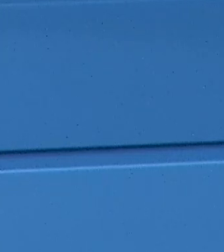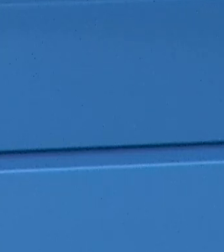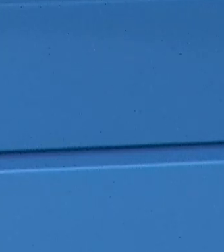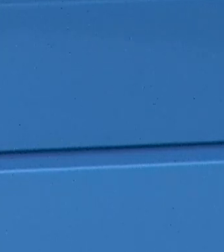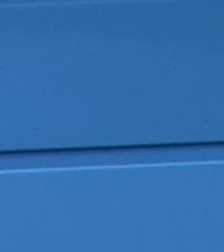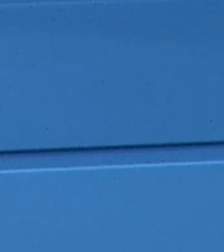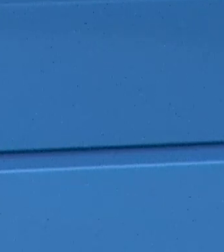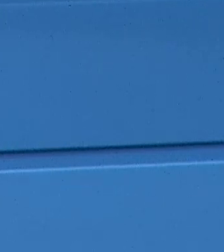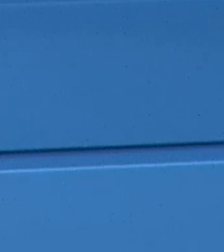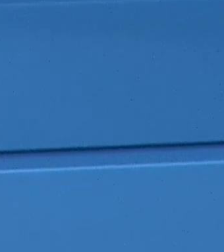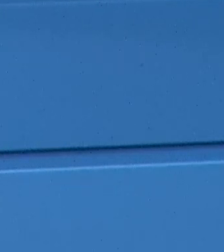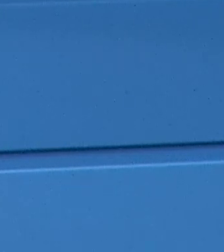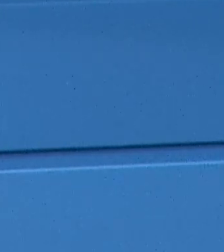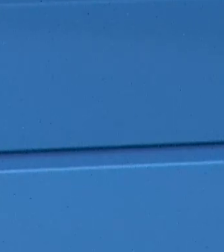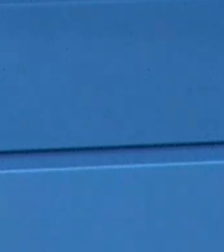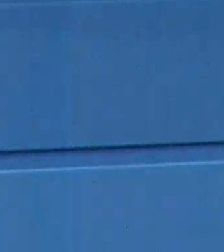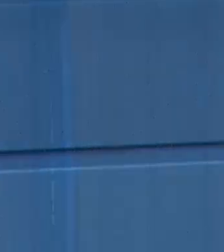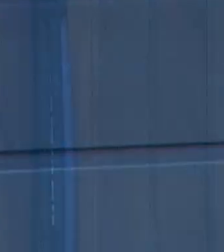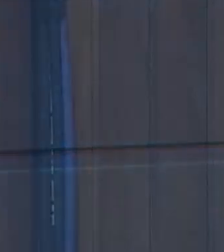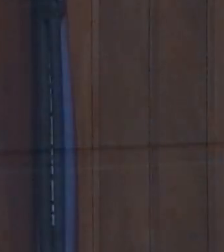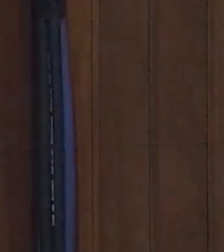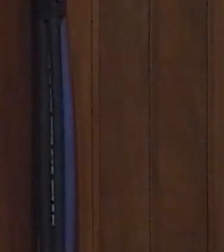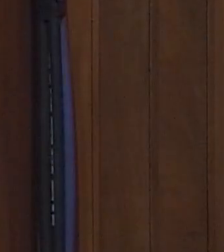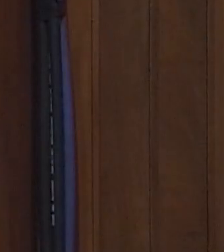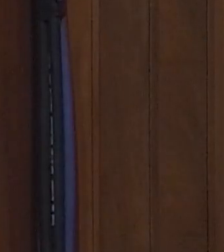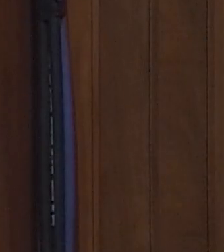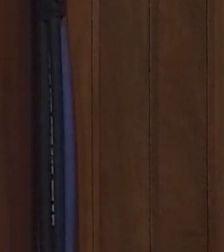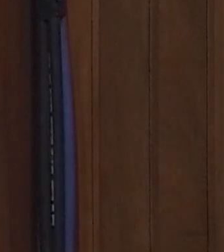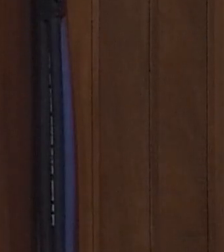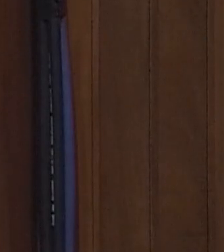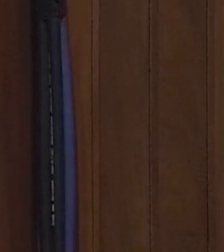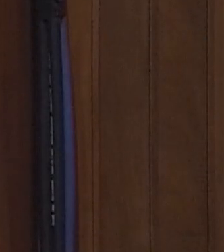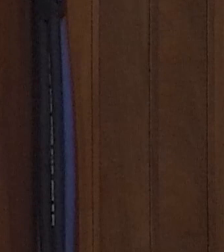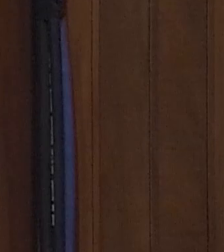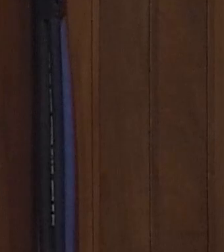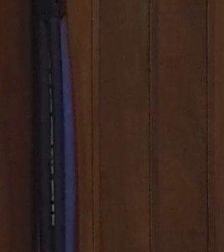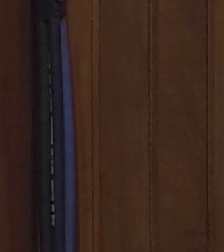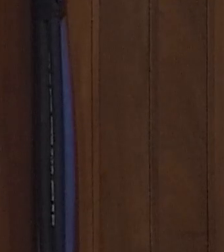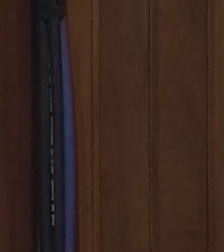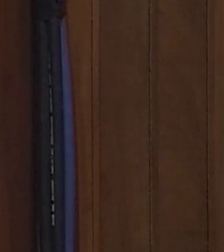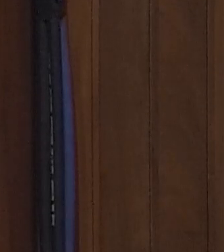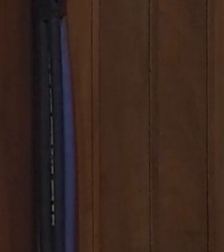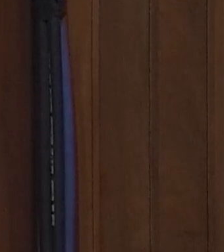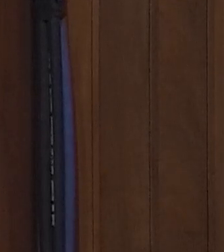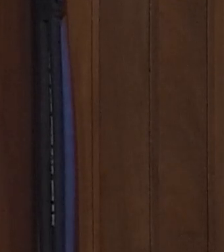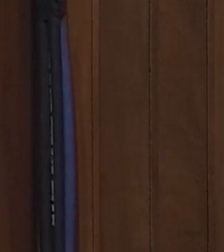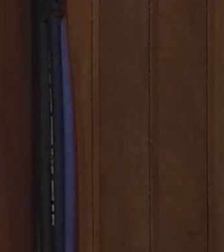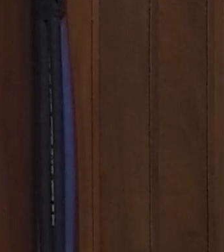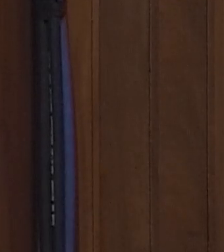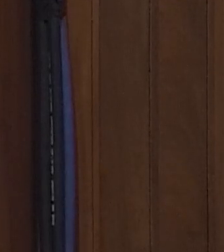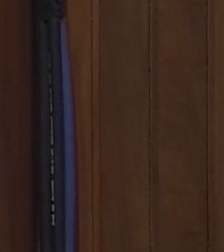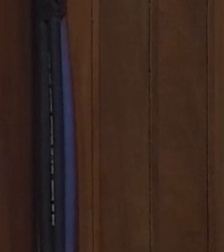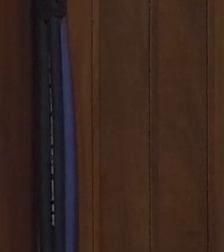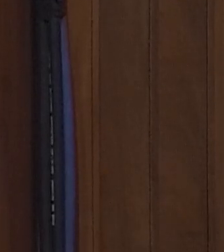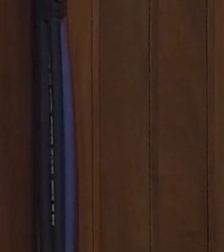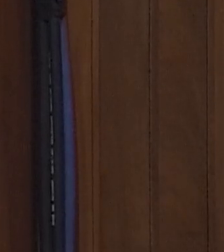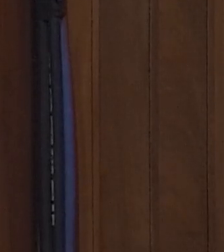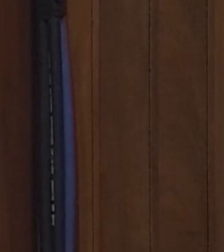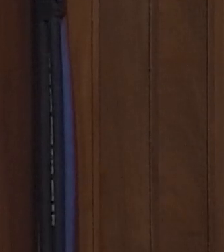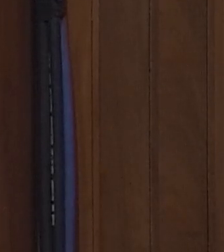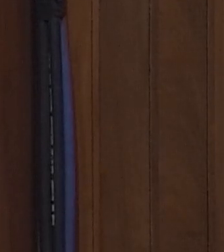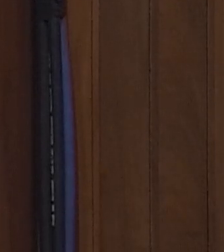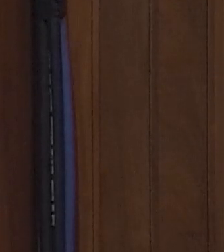porque comum do mesmo sentimento de injustiça de vossa excelência respeito às